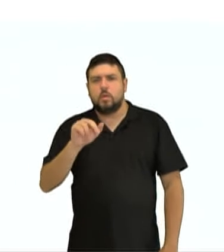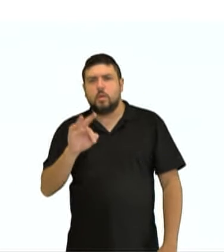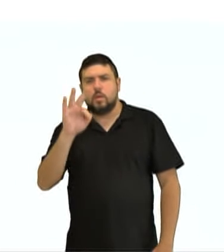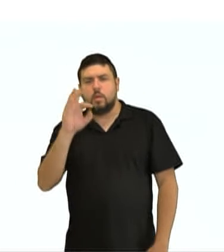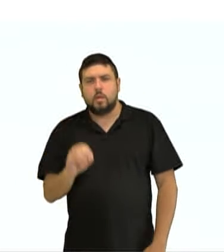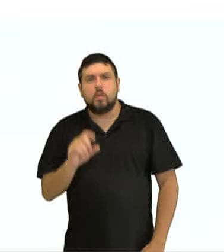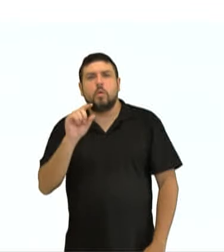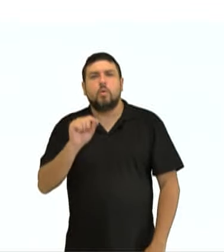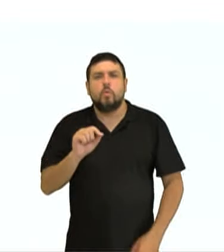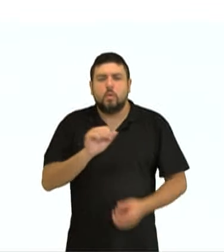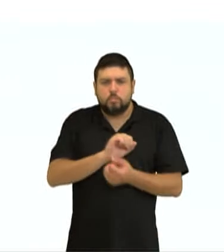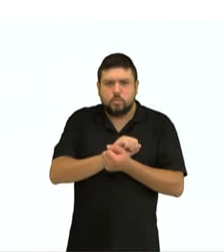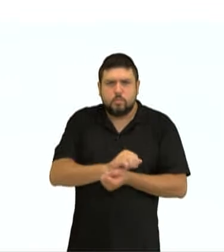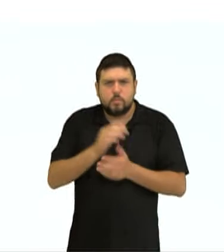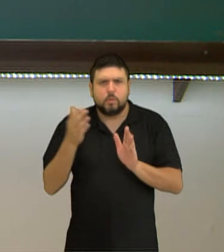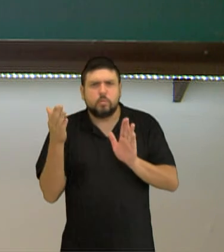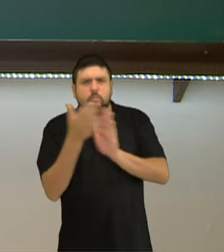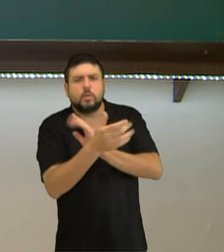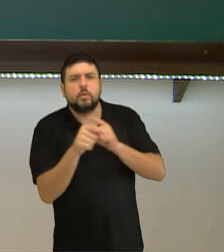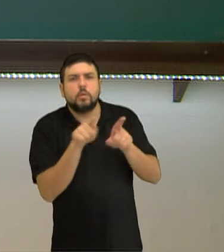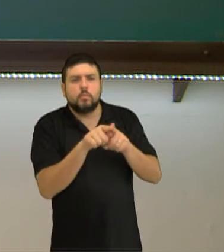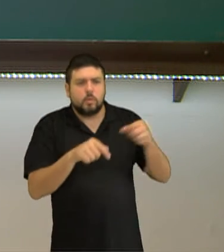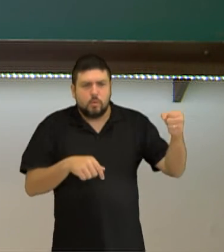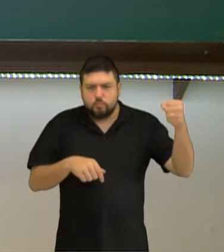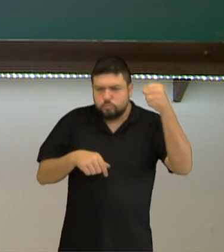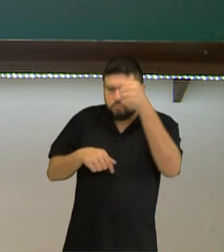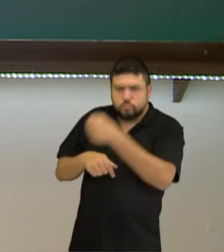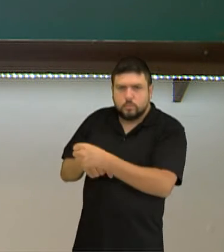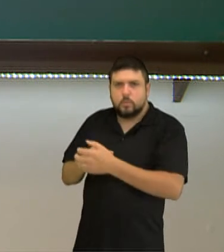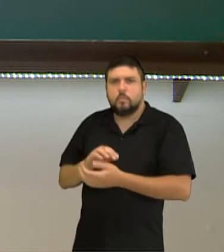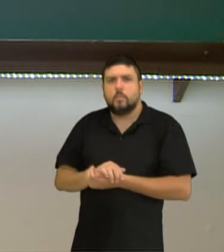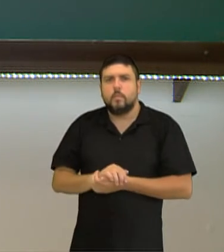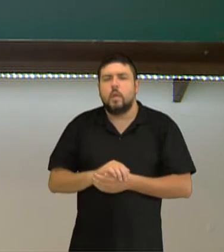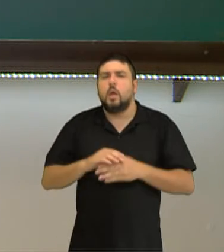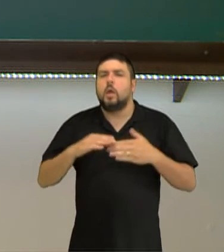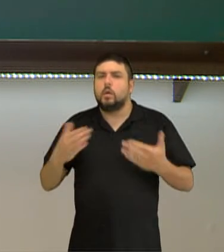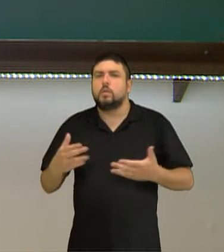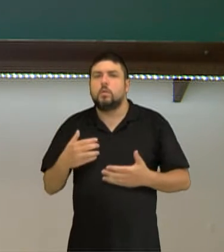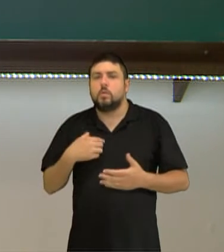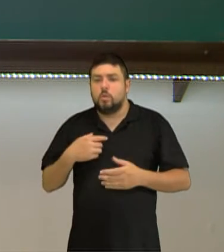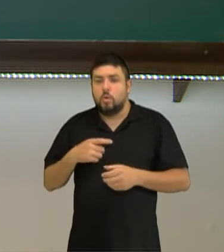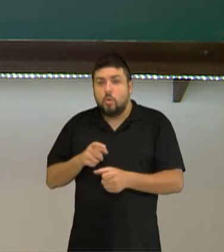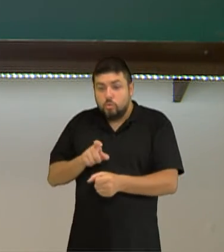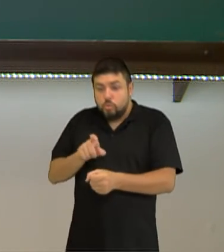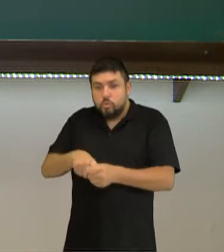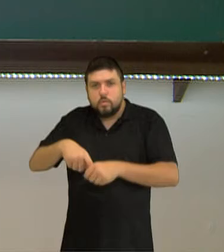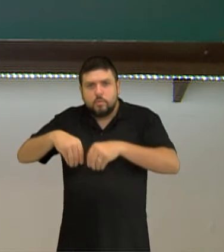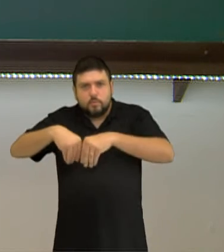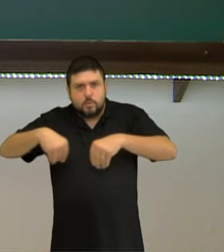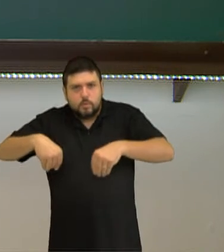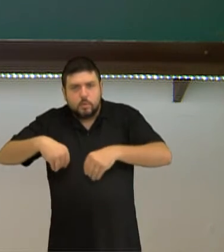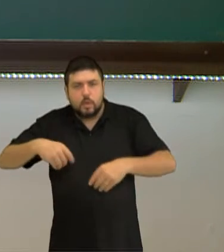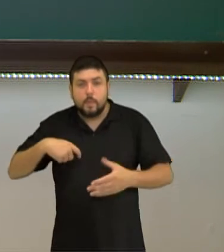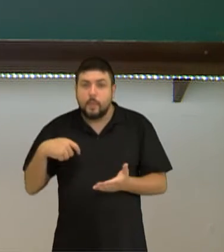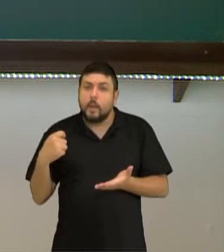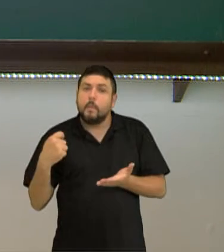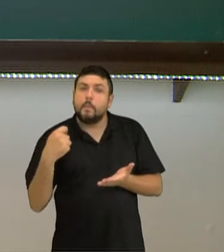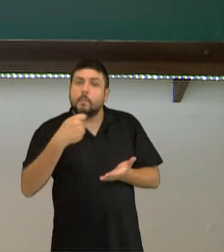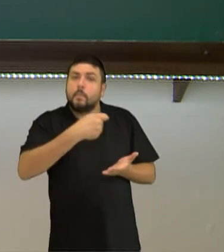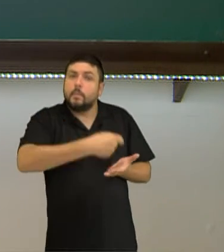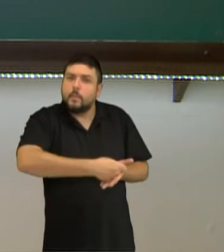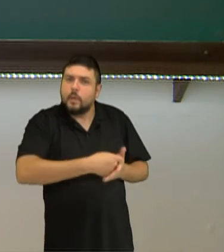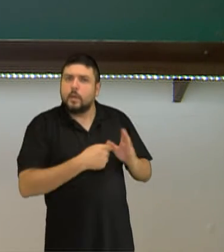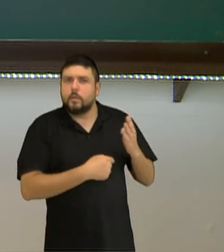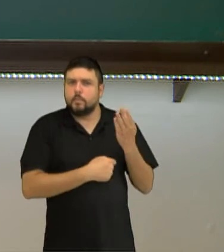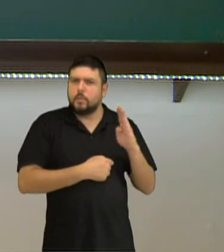fugidos e prestação de serviços. Então se contratava um bandeirante, né, esse sertanismo de contrato, para que ele